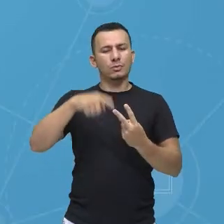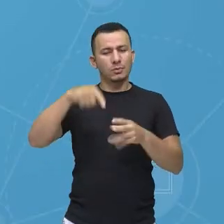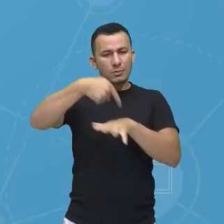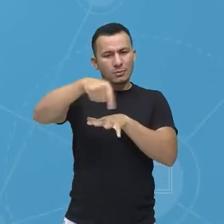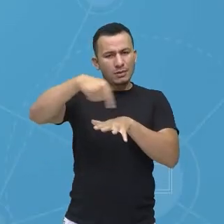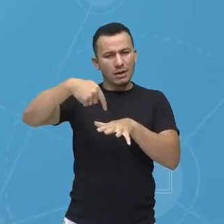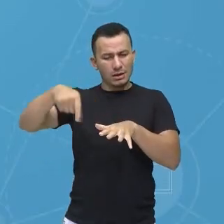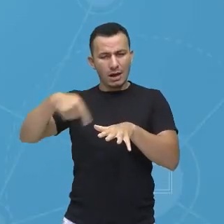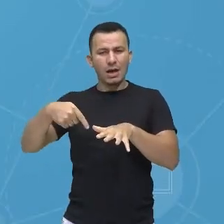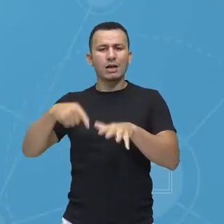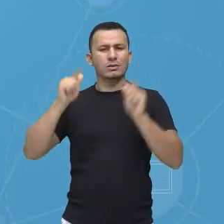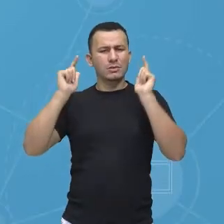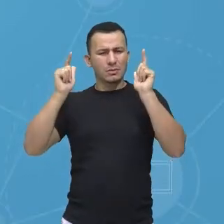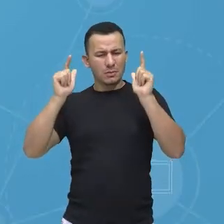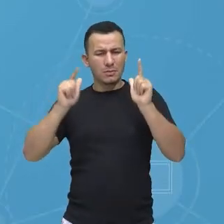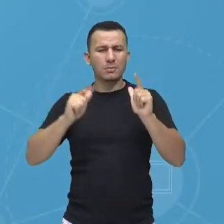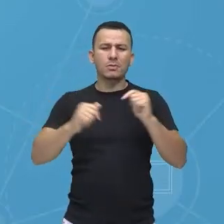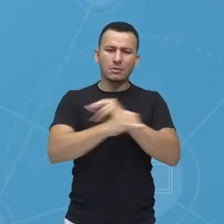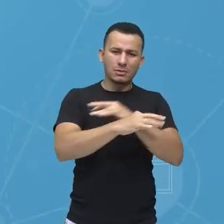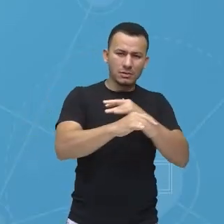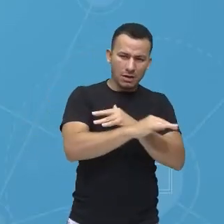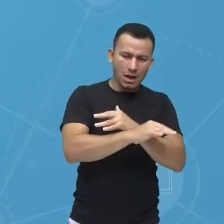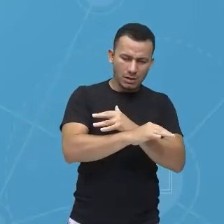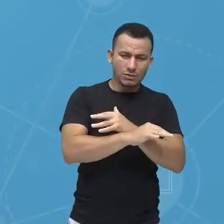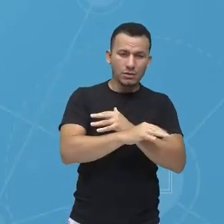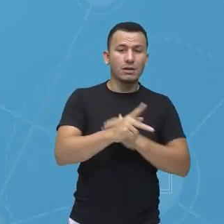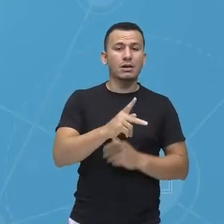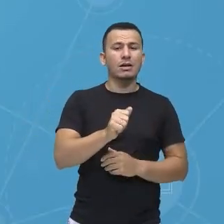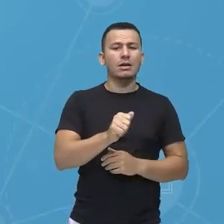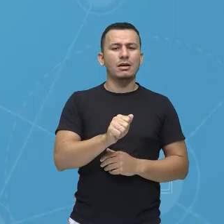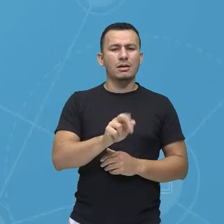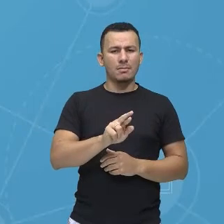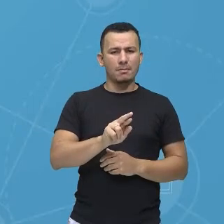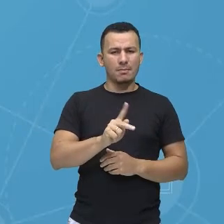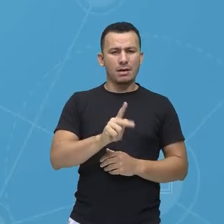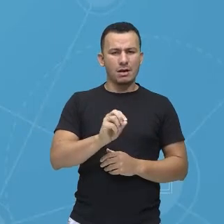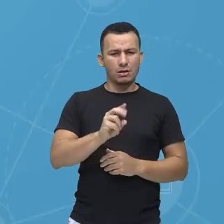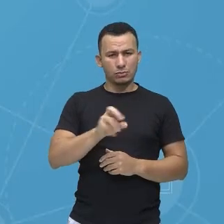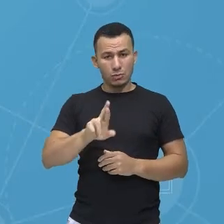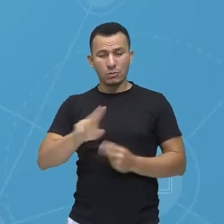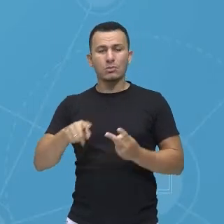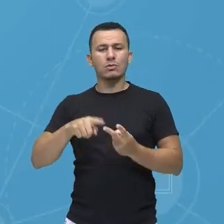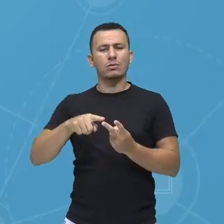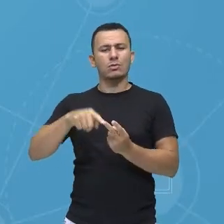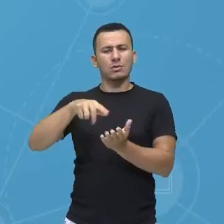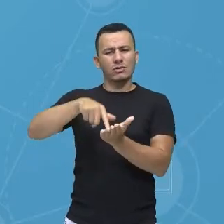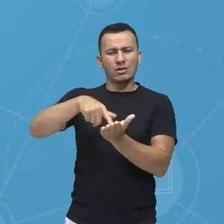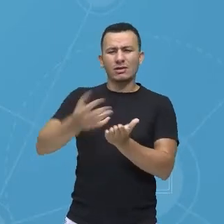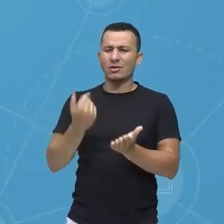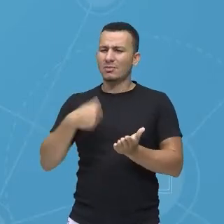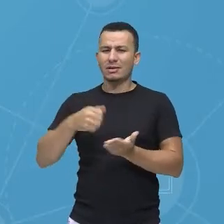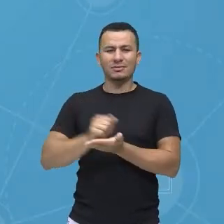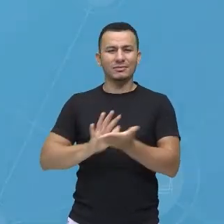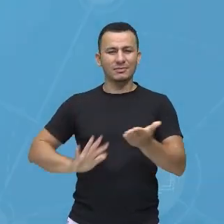de esportes radicais urbanos, que foi o parkour e o skatismo. E agora vamos para a nossa DLI.